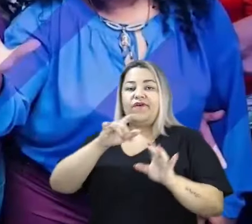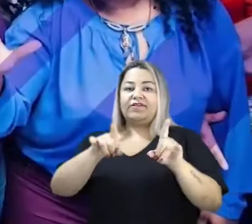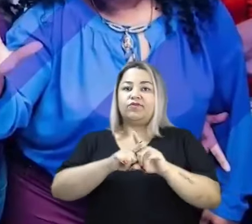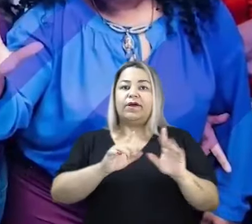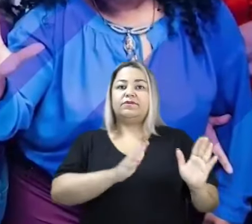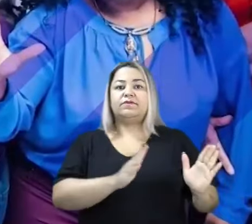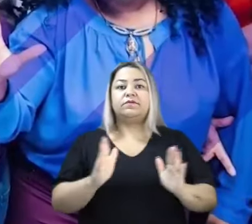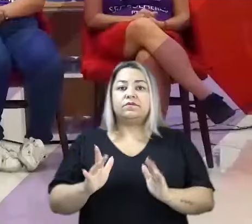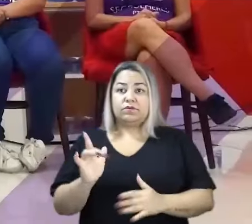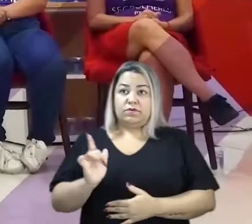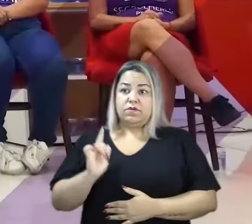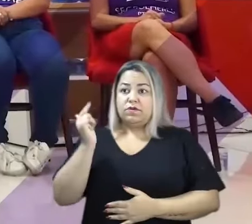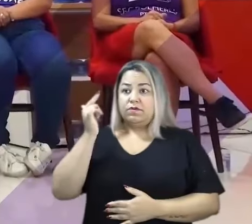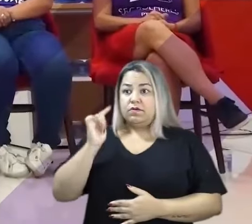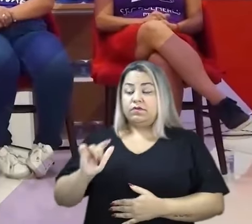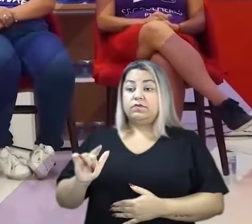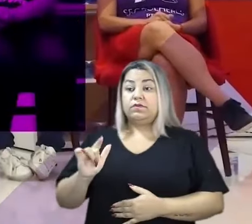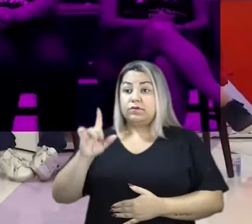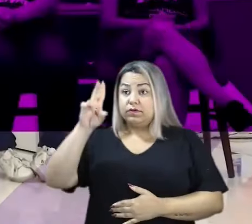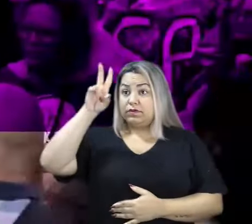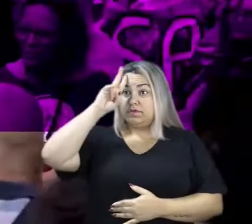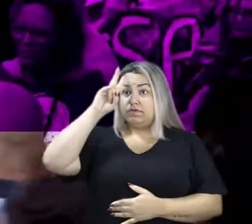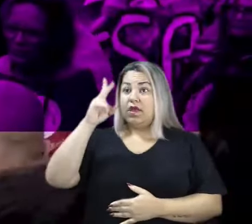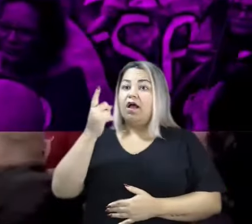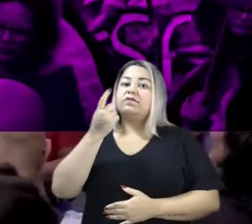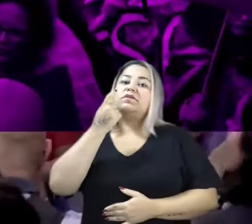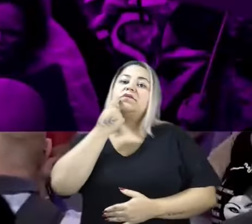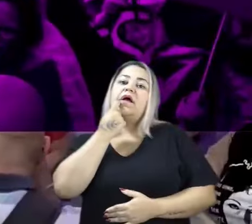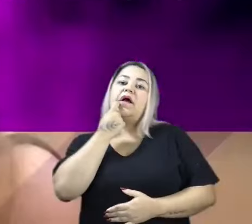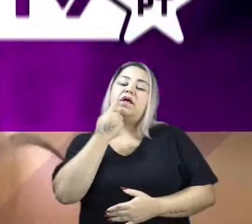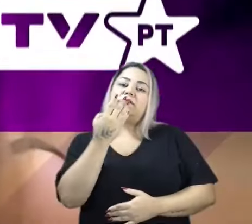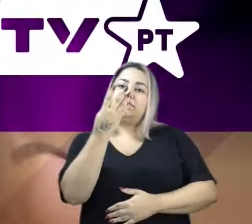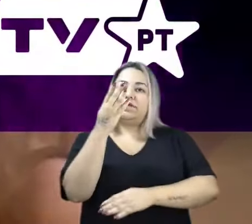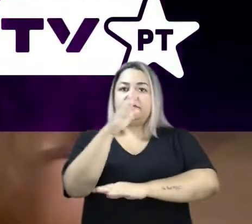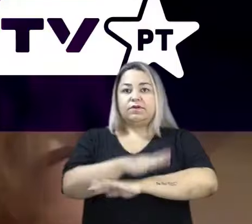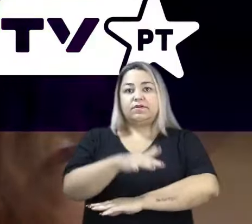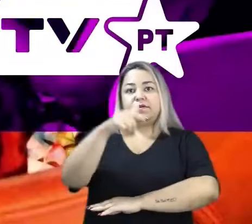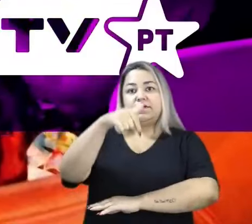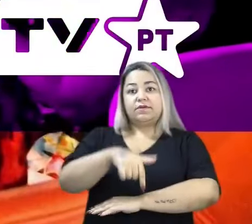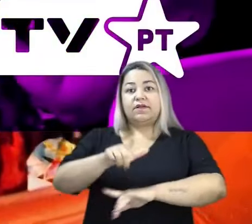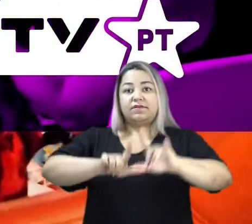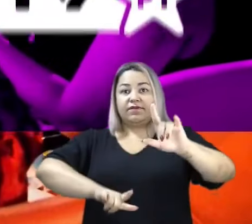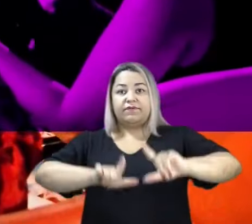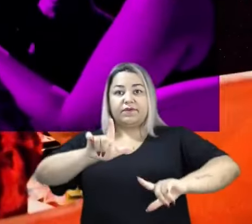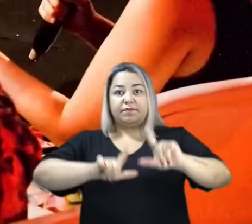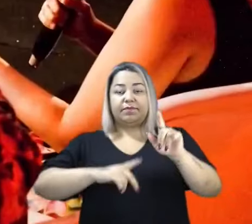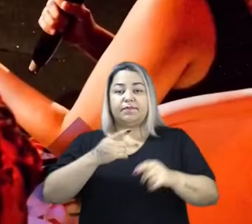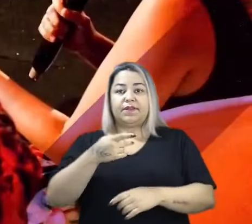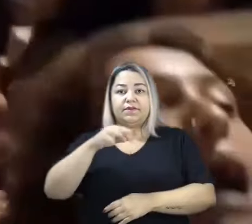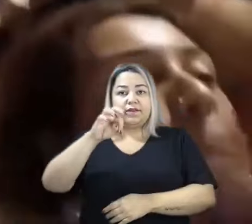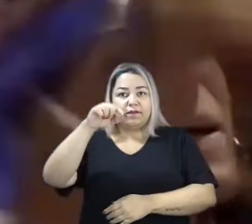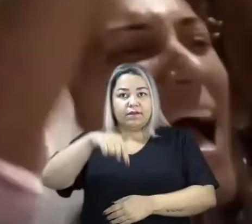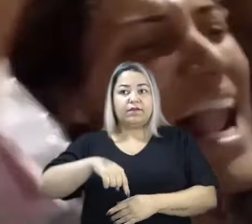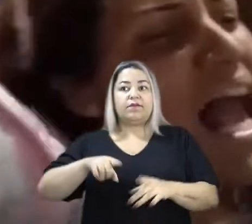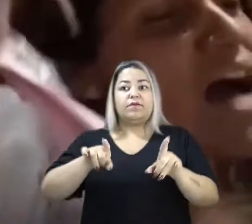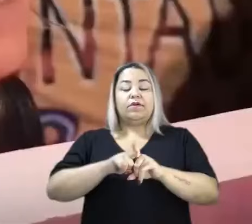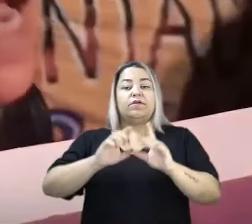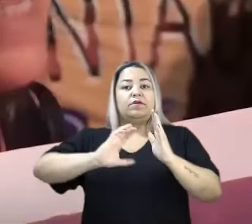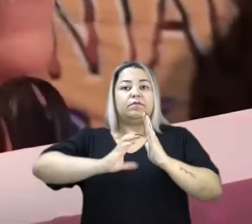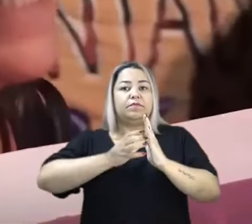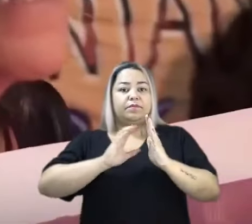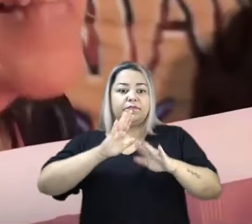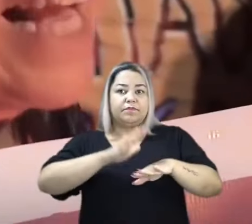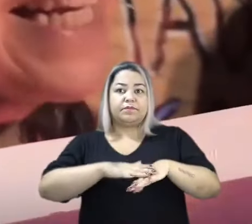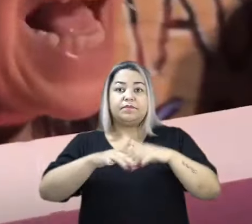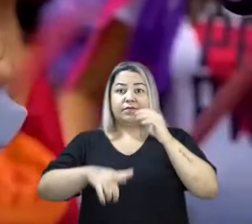política. De segunda a sexta, às 4h na TV PT. O canal do partido que